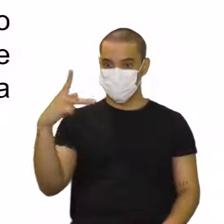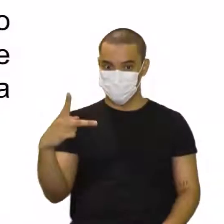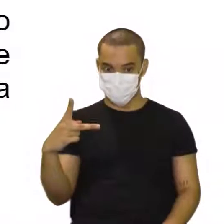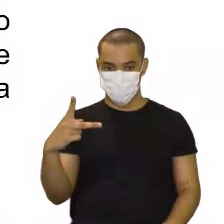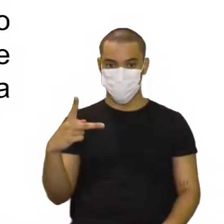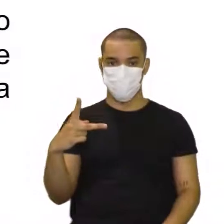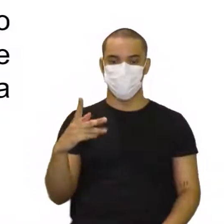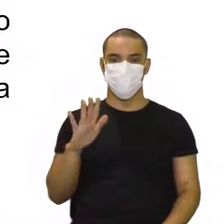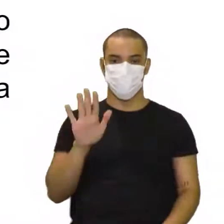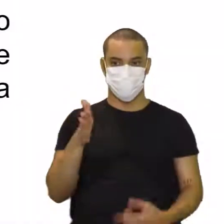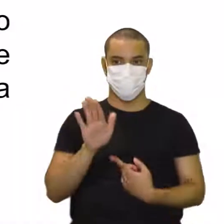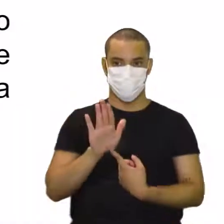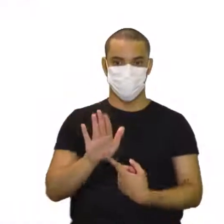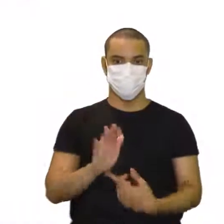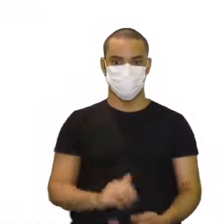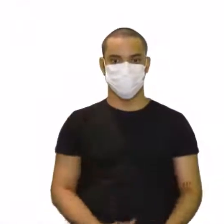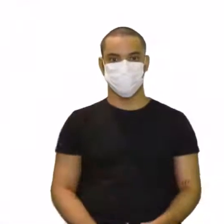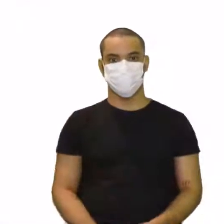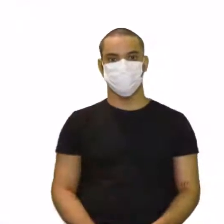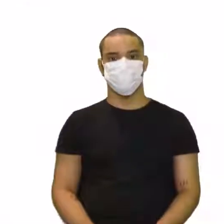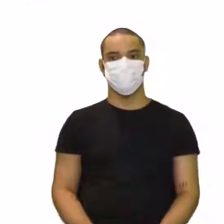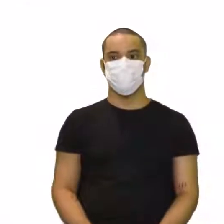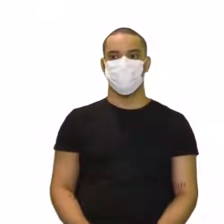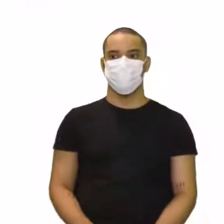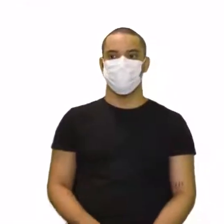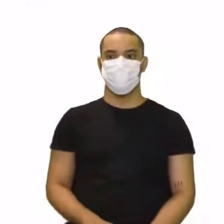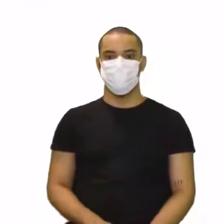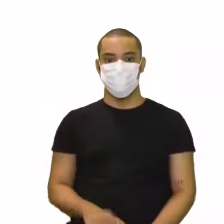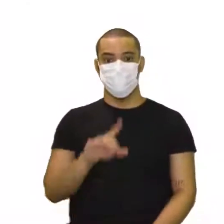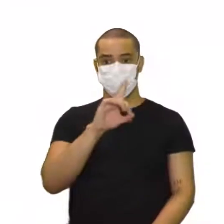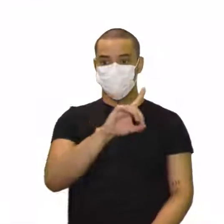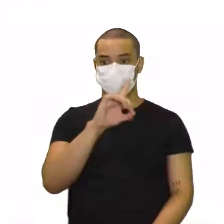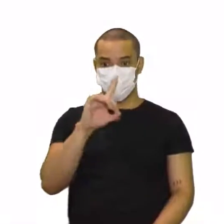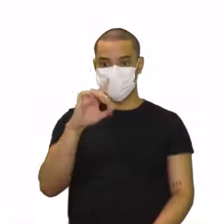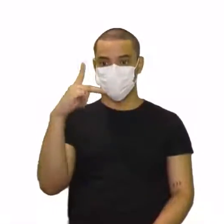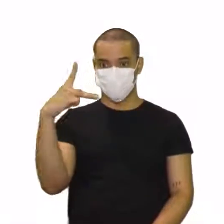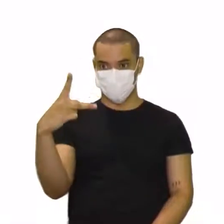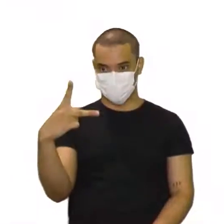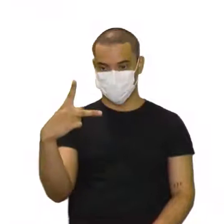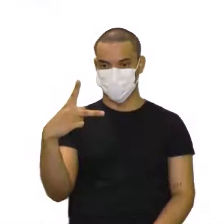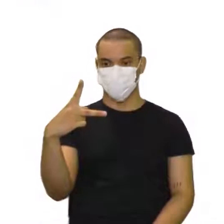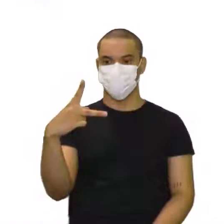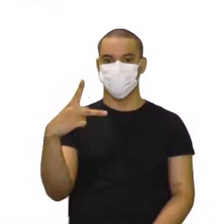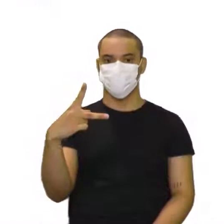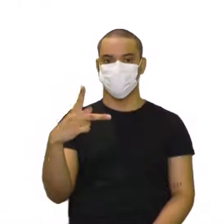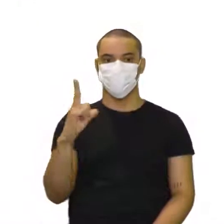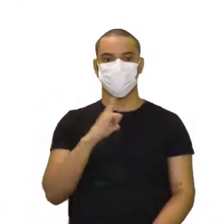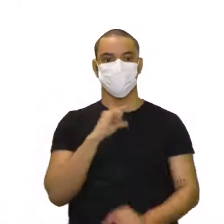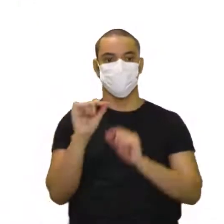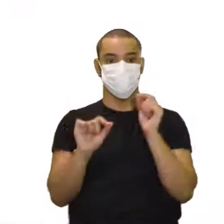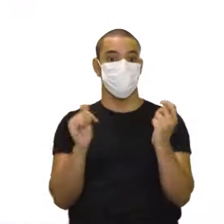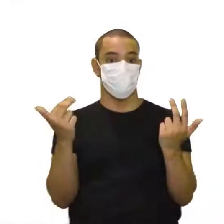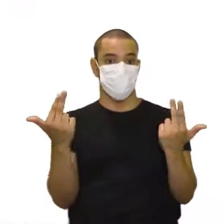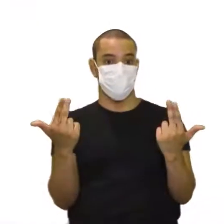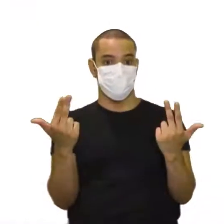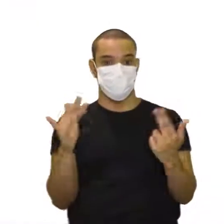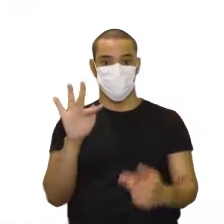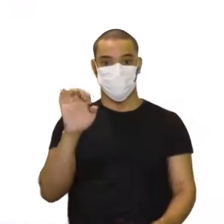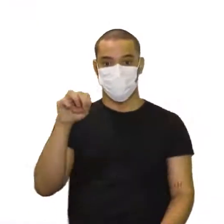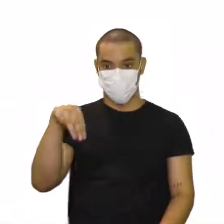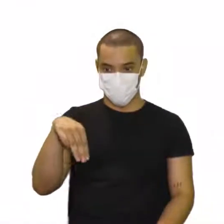deixa eu colocar aqui 9, a diferença de potencial, ela é a mesma coisa que a